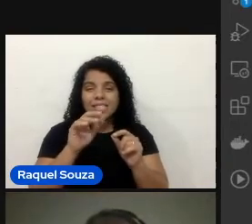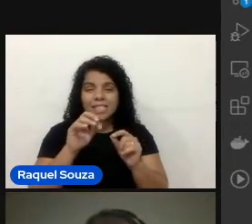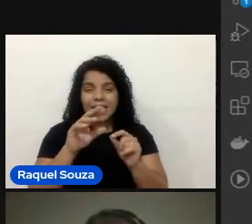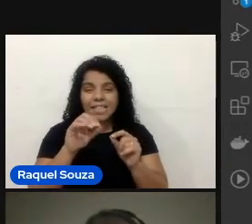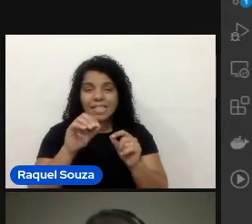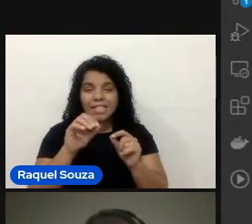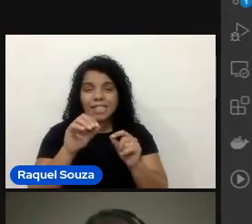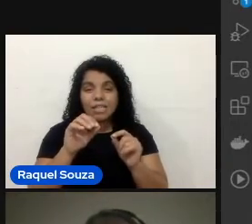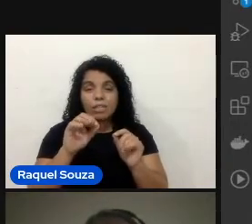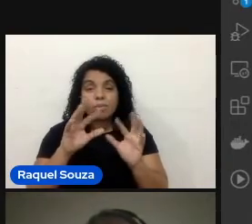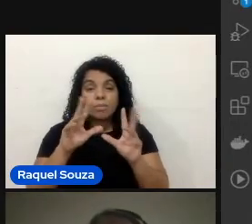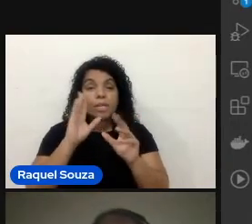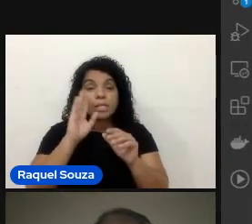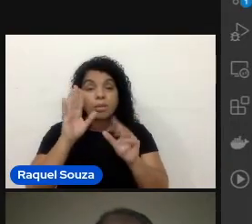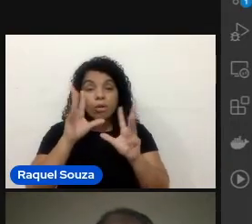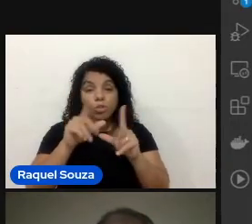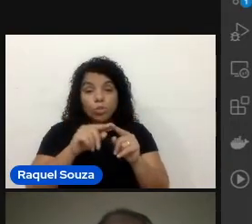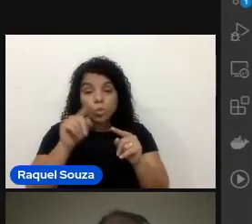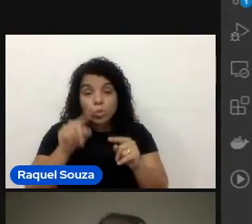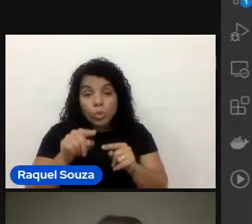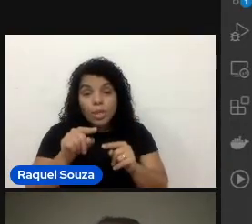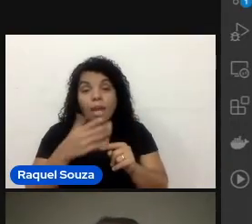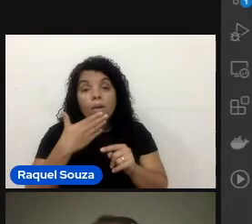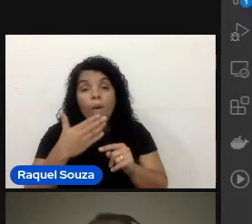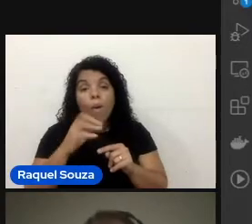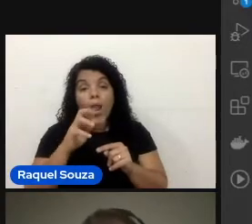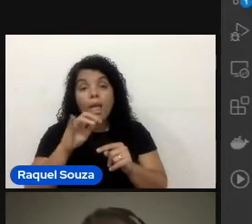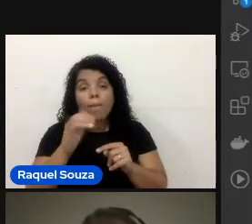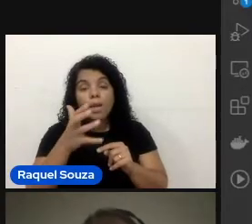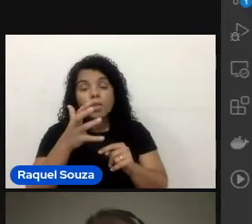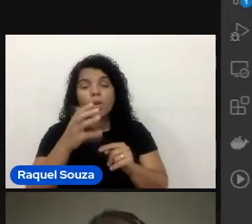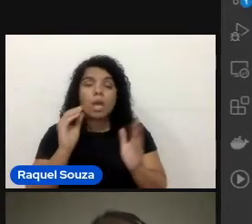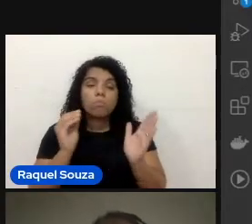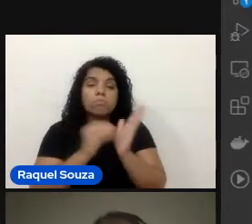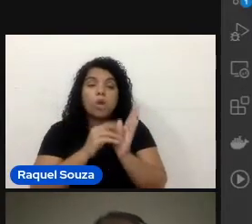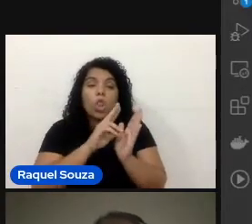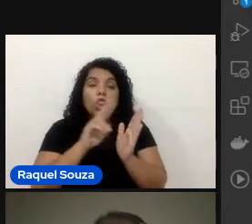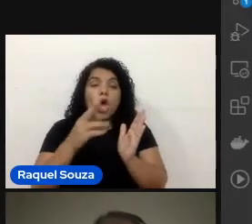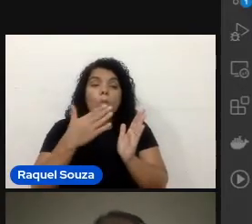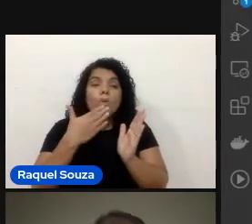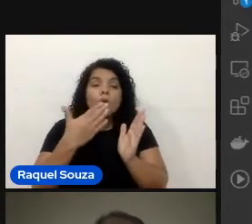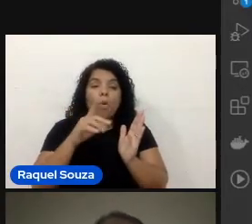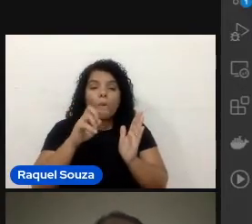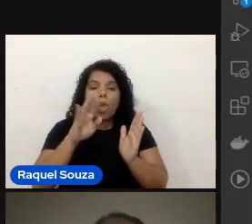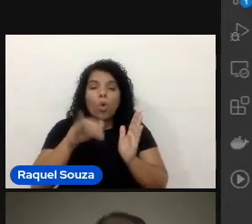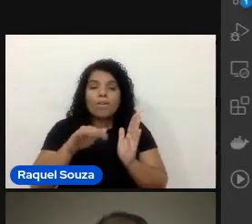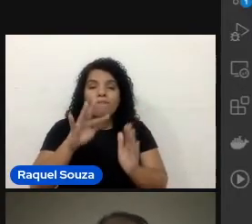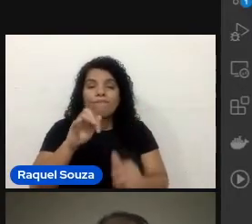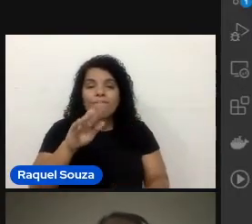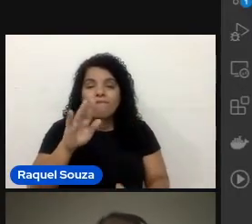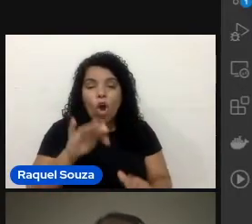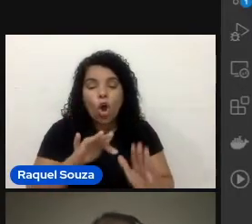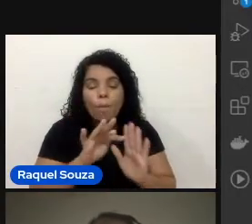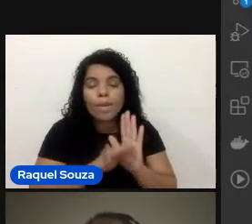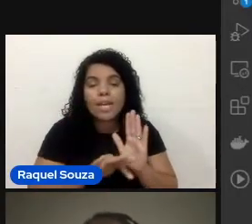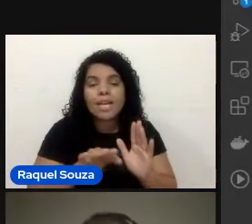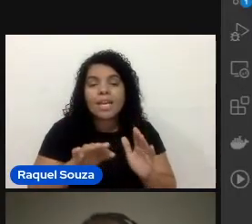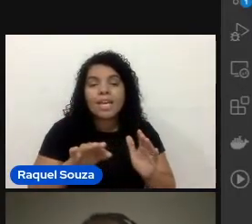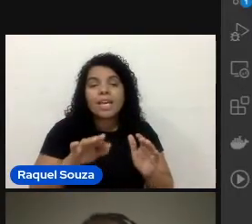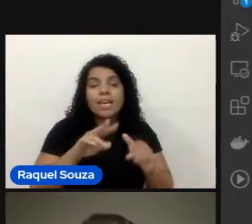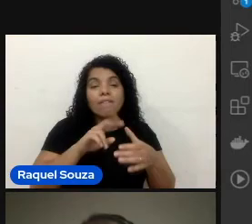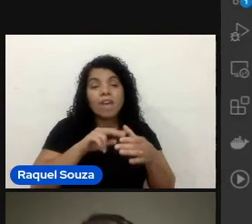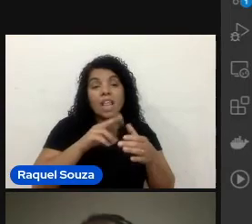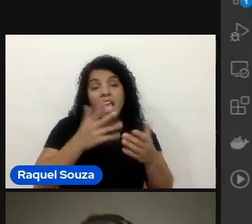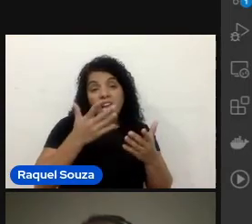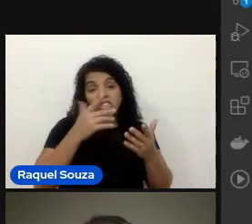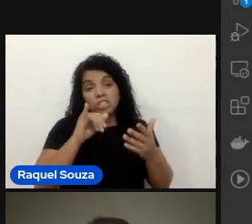o elemento que você quer, e aqui eu posso dar um nome para ele. Chamei de login form e variante quando o componente